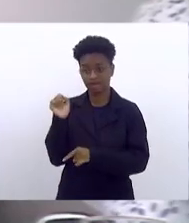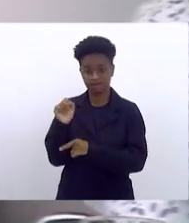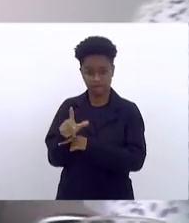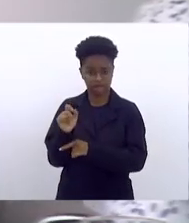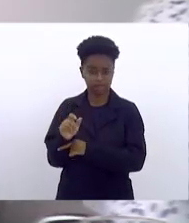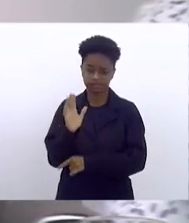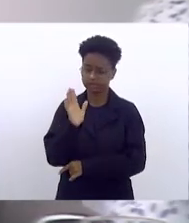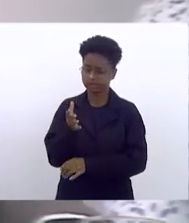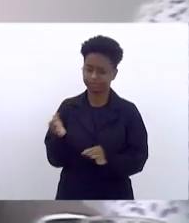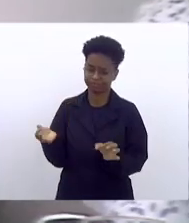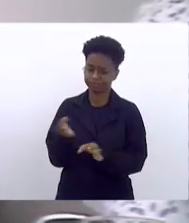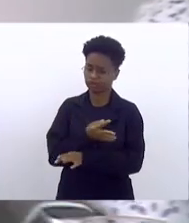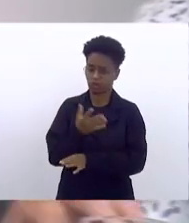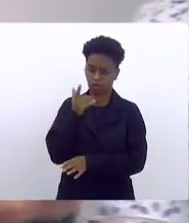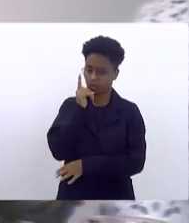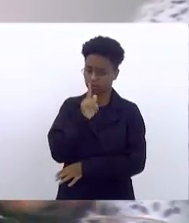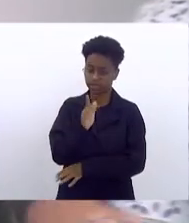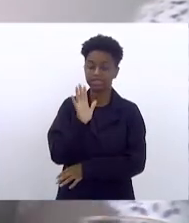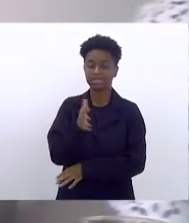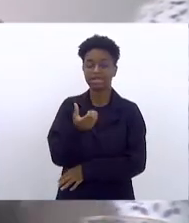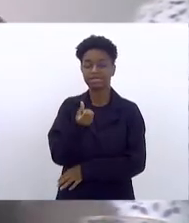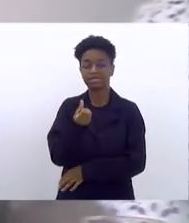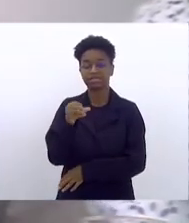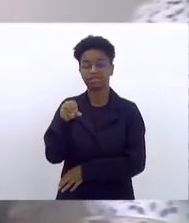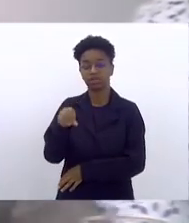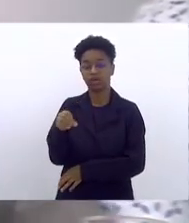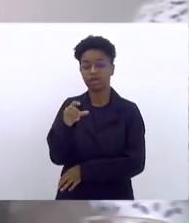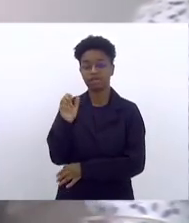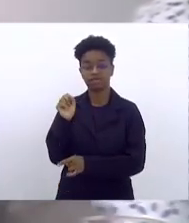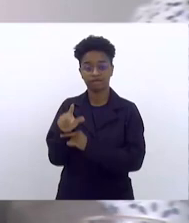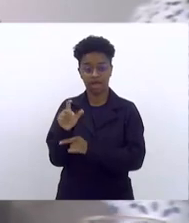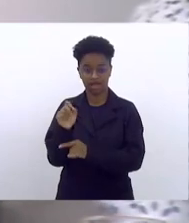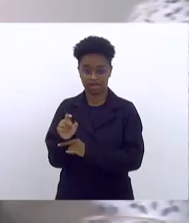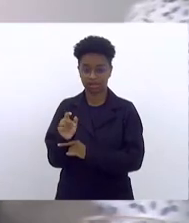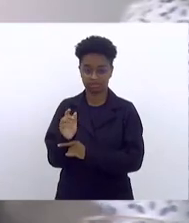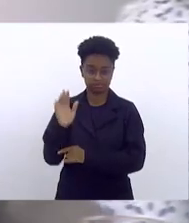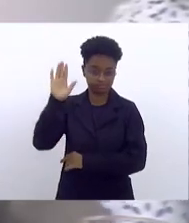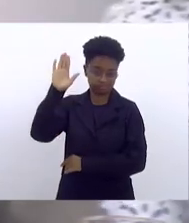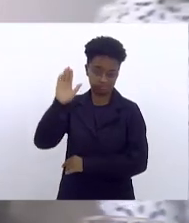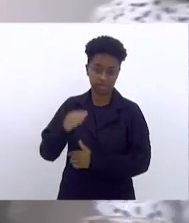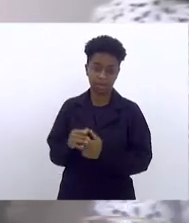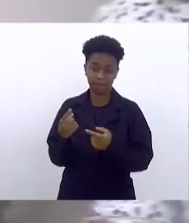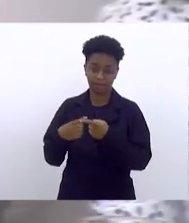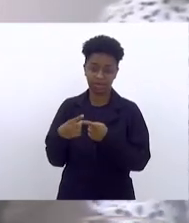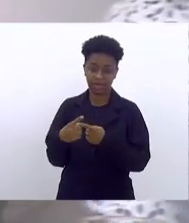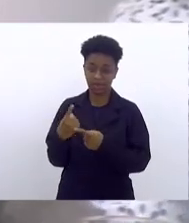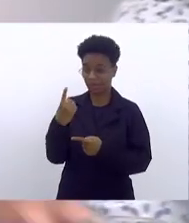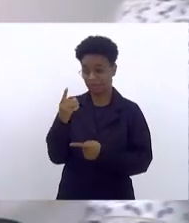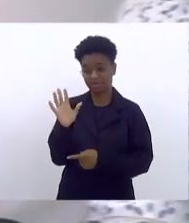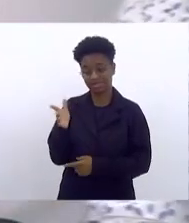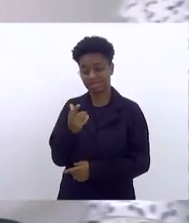garantida como a gente falou já tinha 69 vagas para concorrer 70 era dela